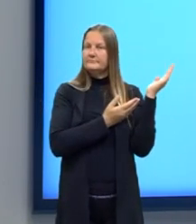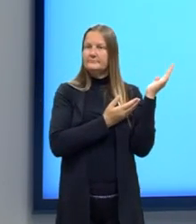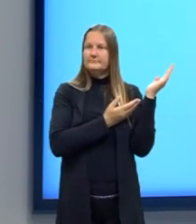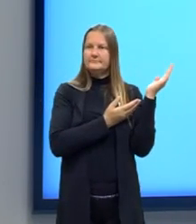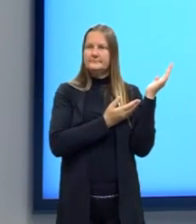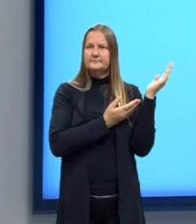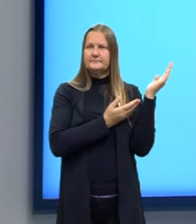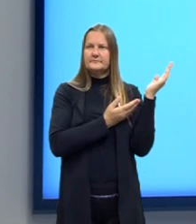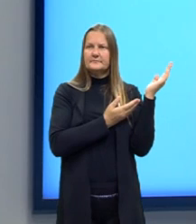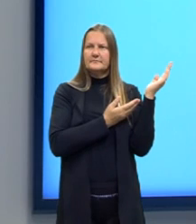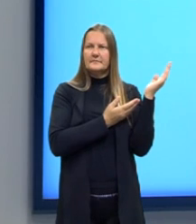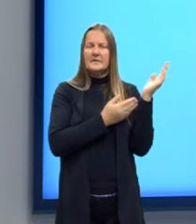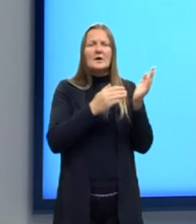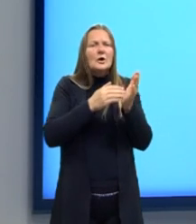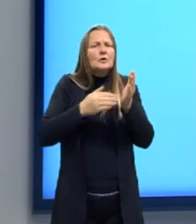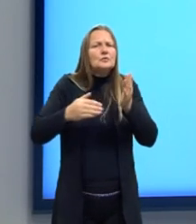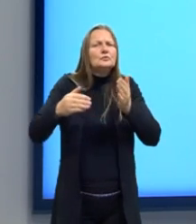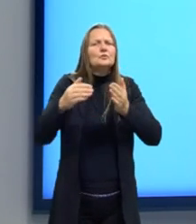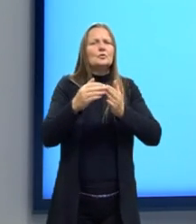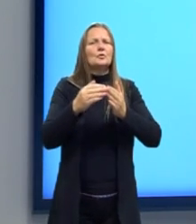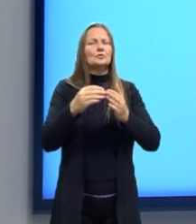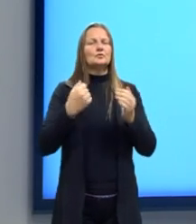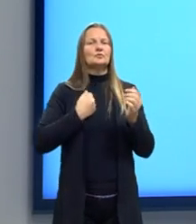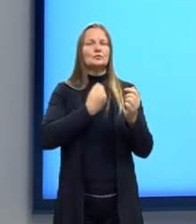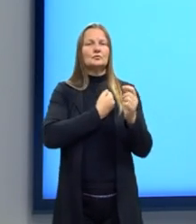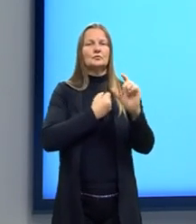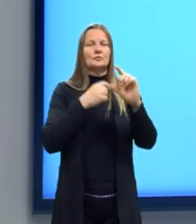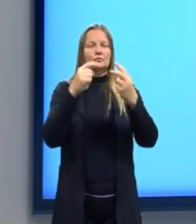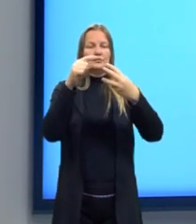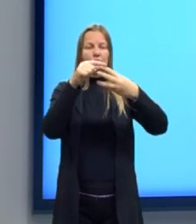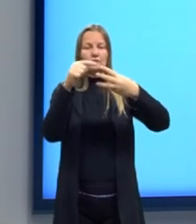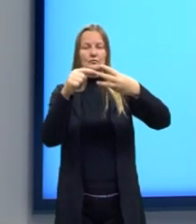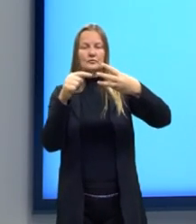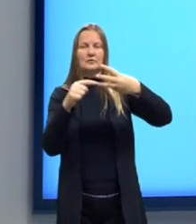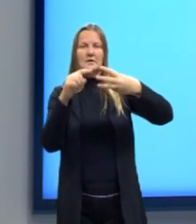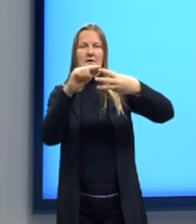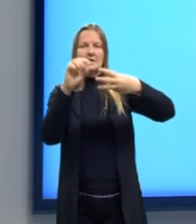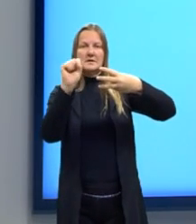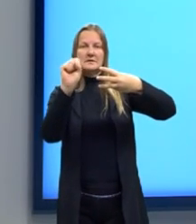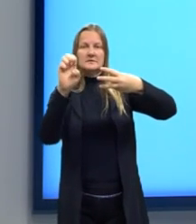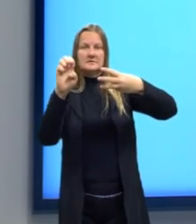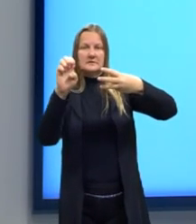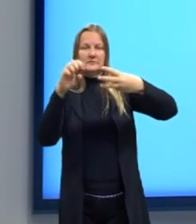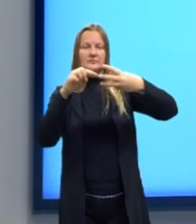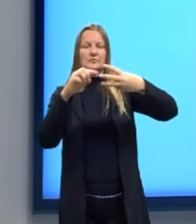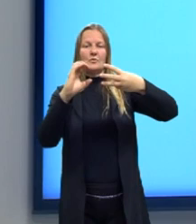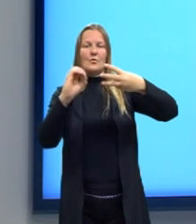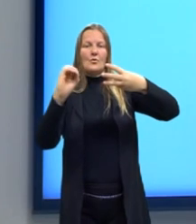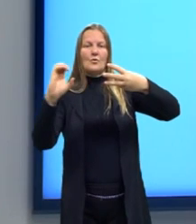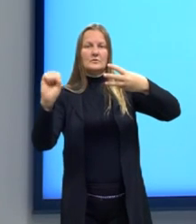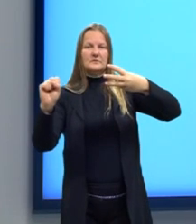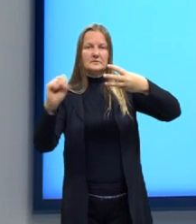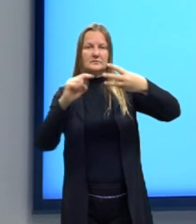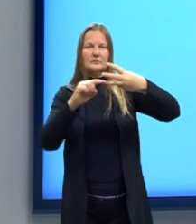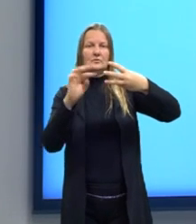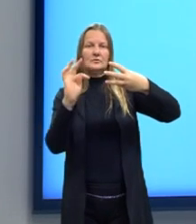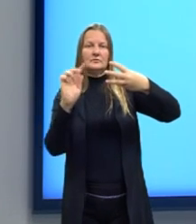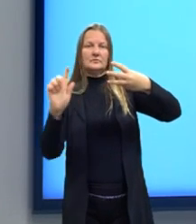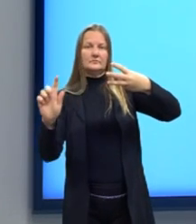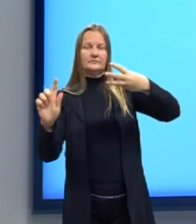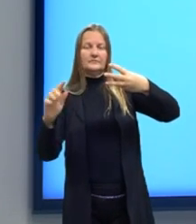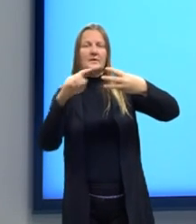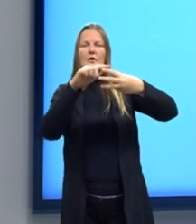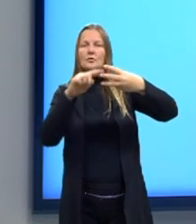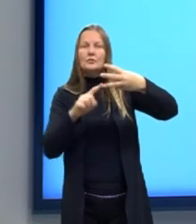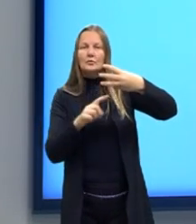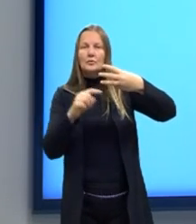todos os valores né sendo cosseno e tangente para os ângulos de 30 a 45 e 60 graus mas